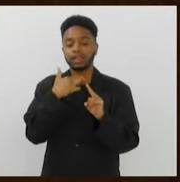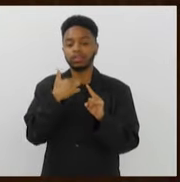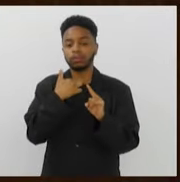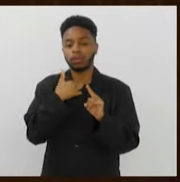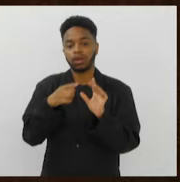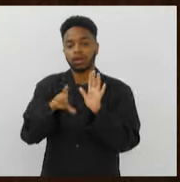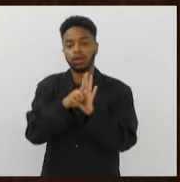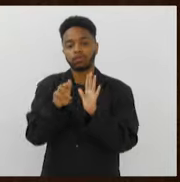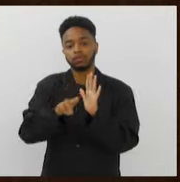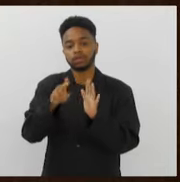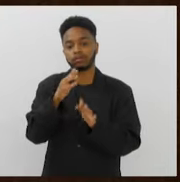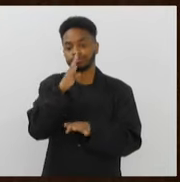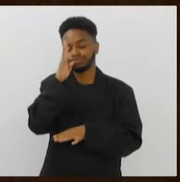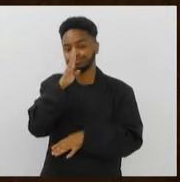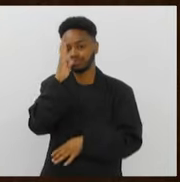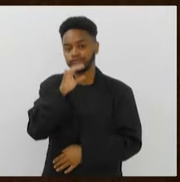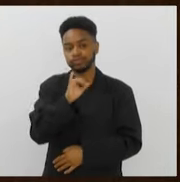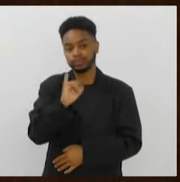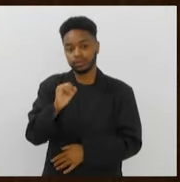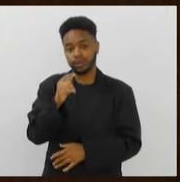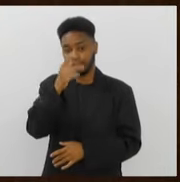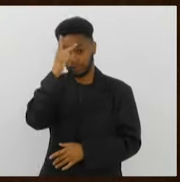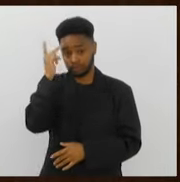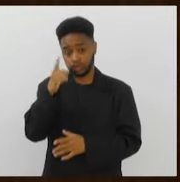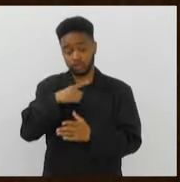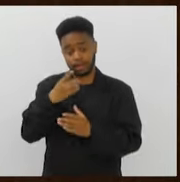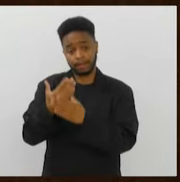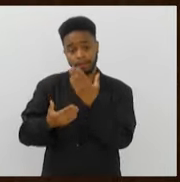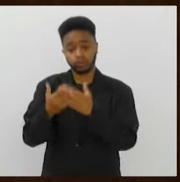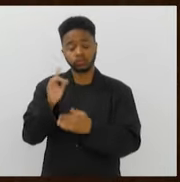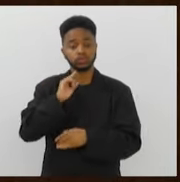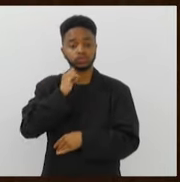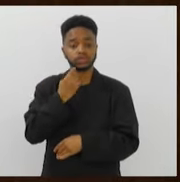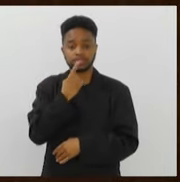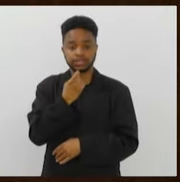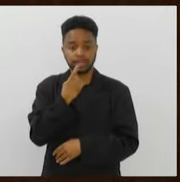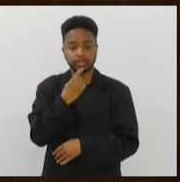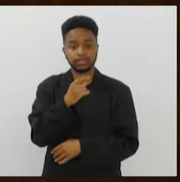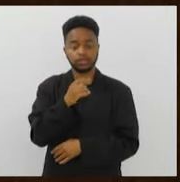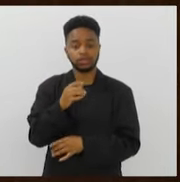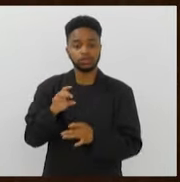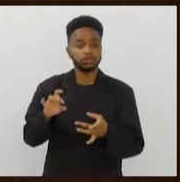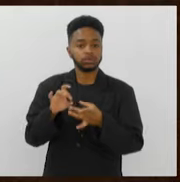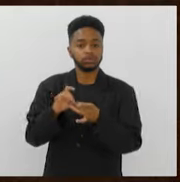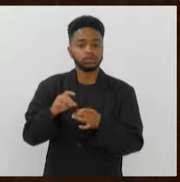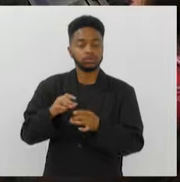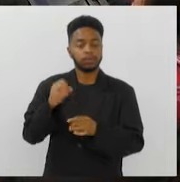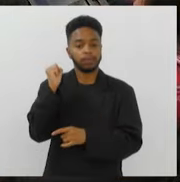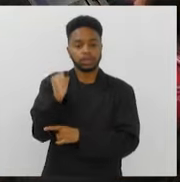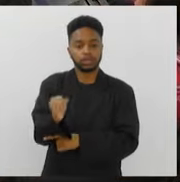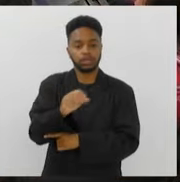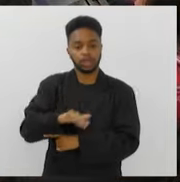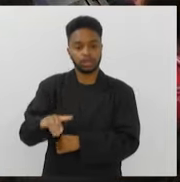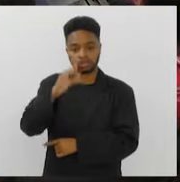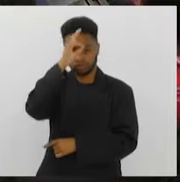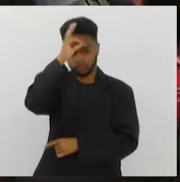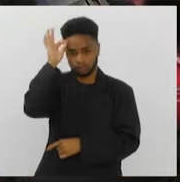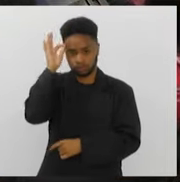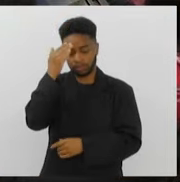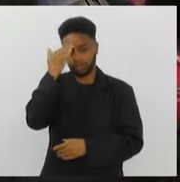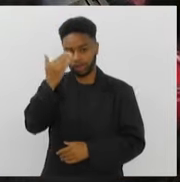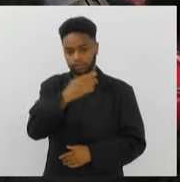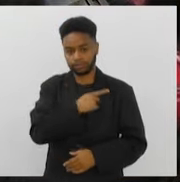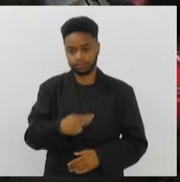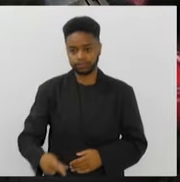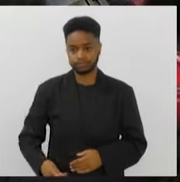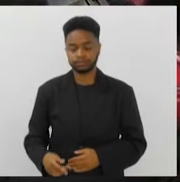forma nas mãos de quem tem as mãos sujas de sangue, de crianças inocentes. Muito obrigado, senhor presidente.